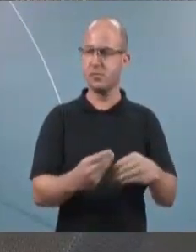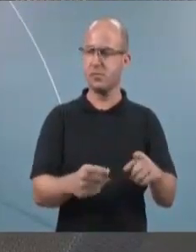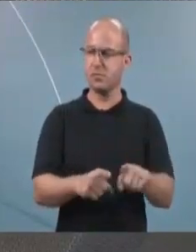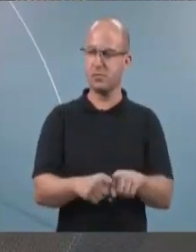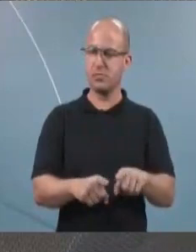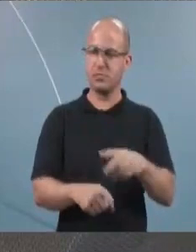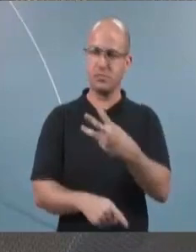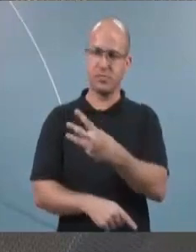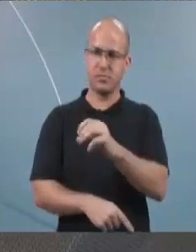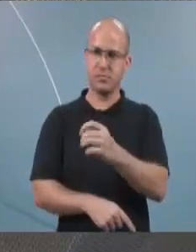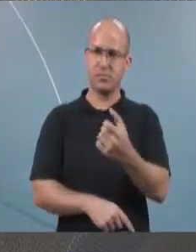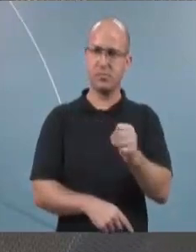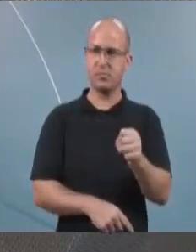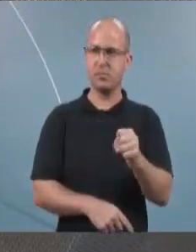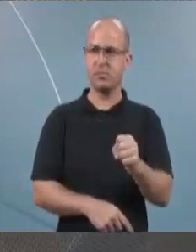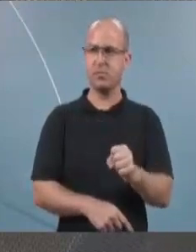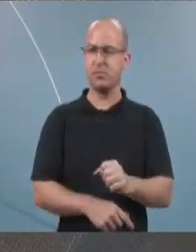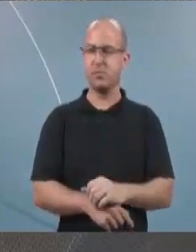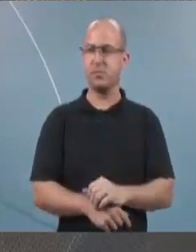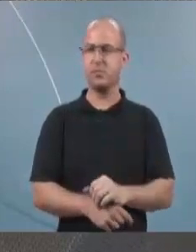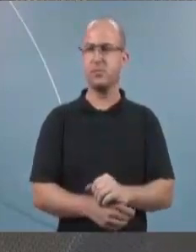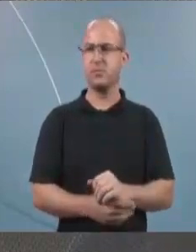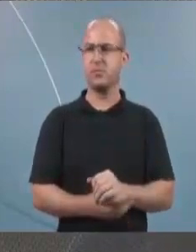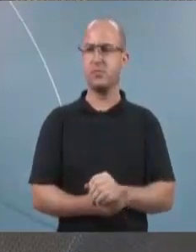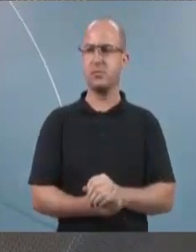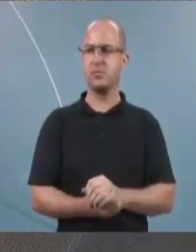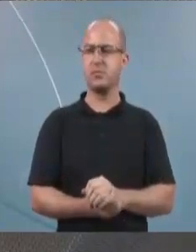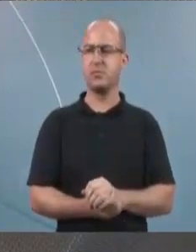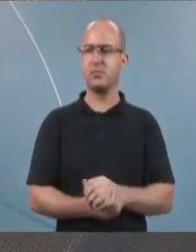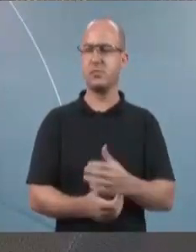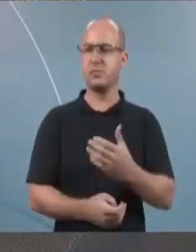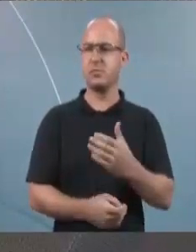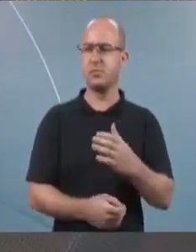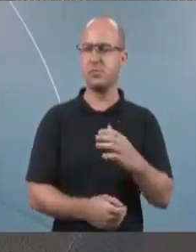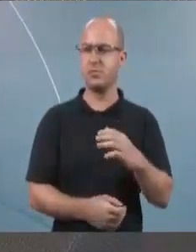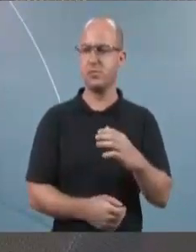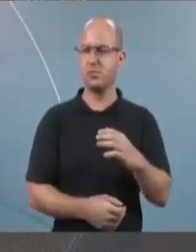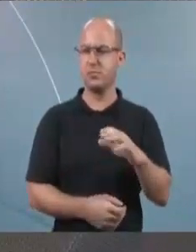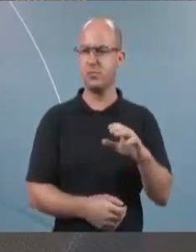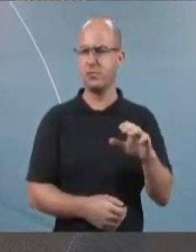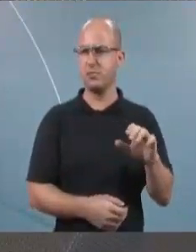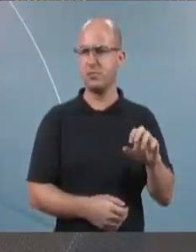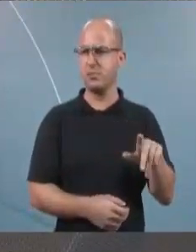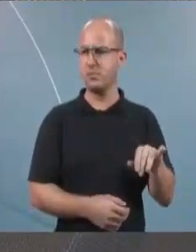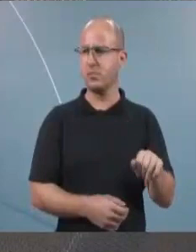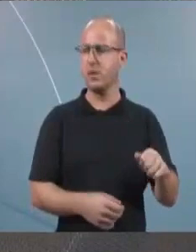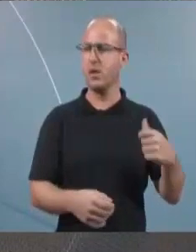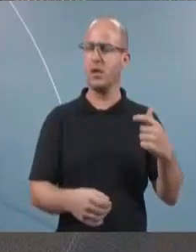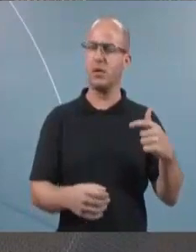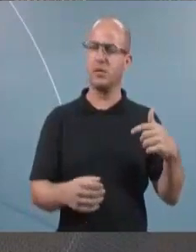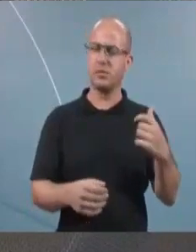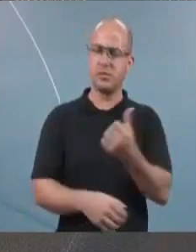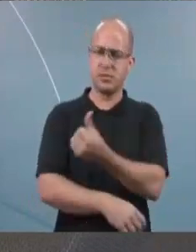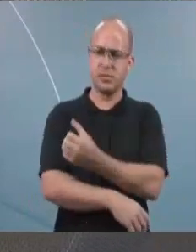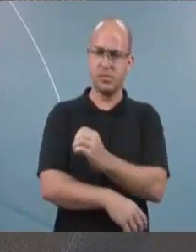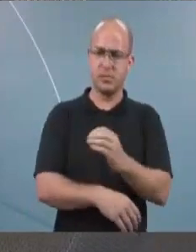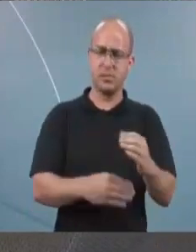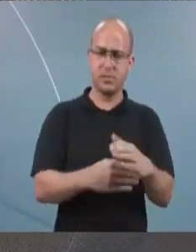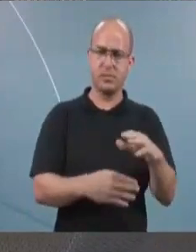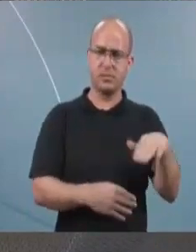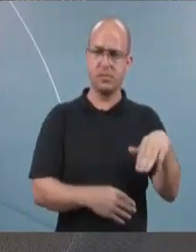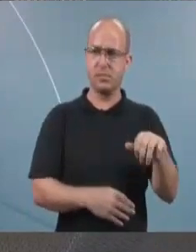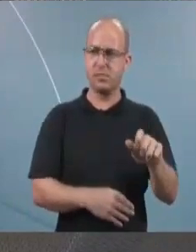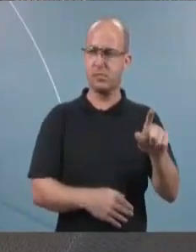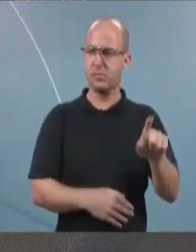308 da BR101 para para aningas encontrar na 160 indo para Maxaranguape